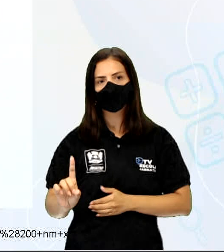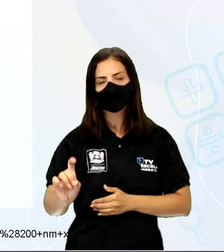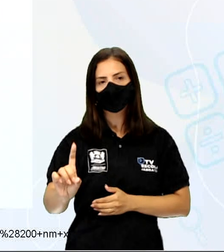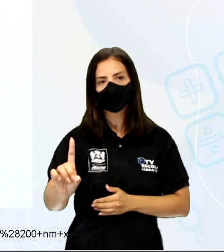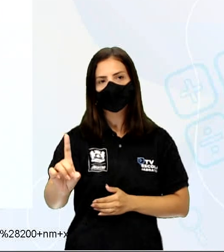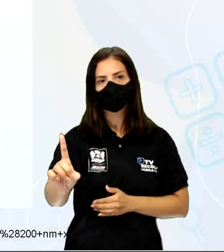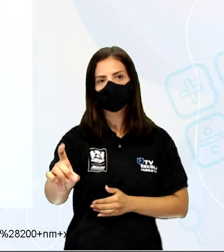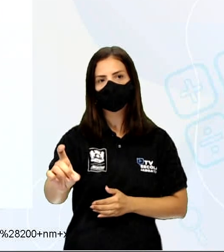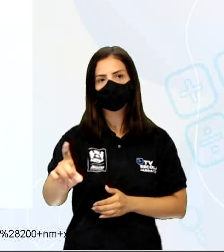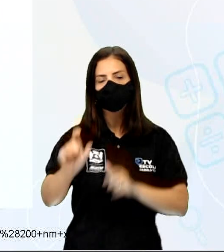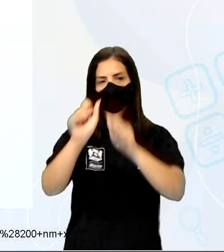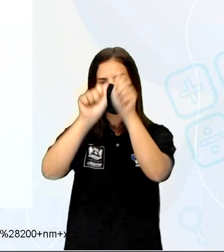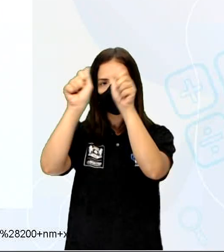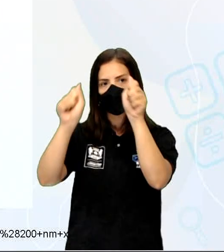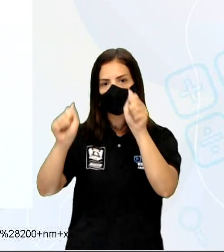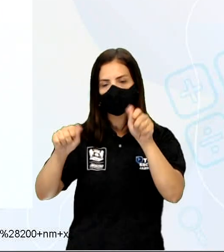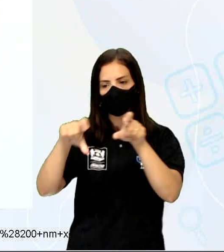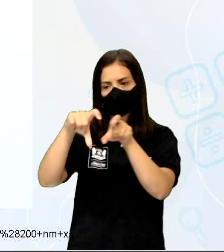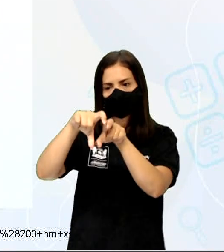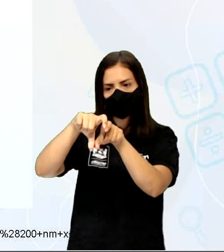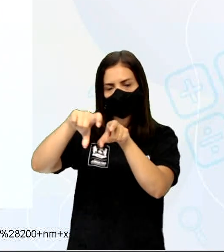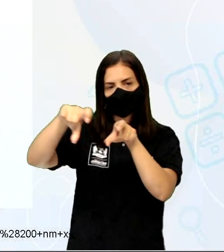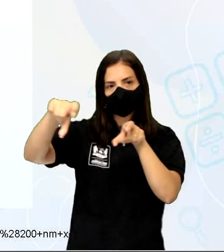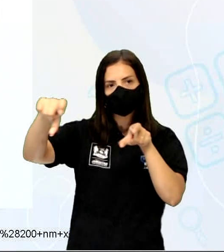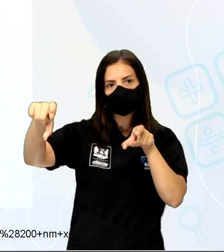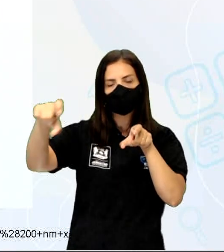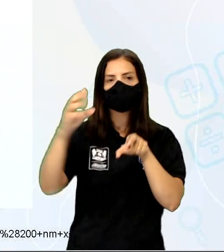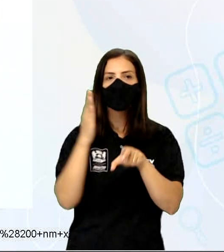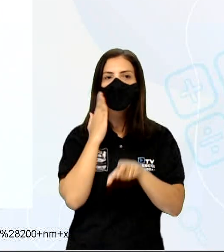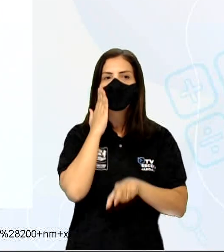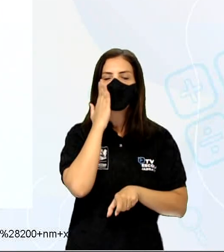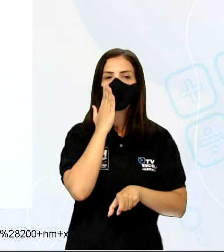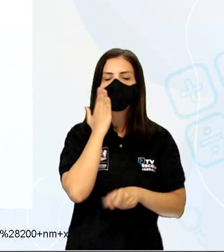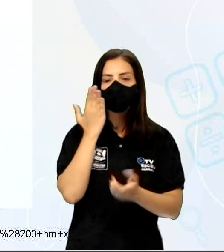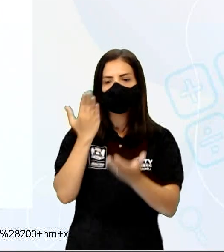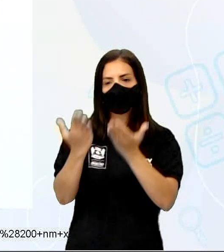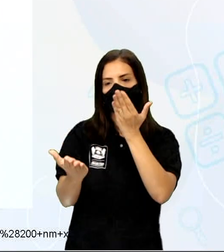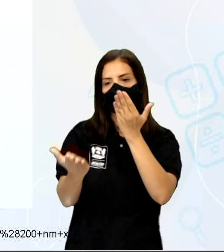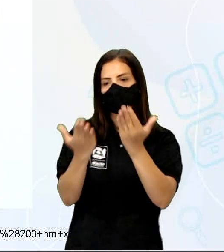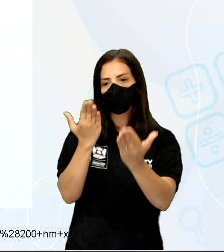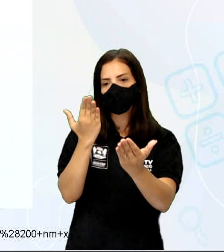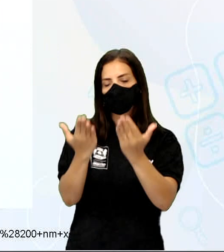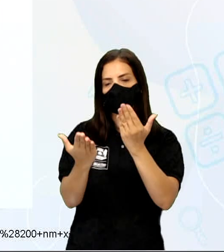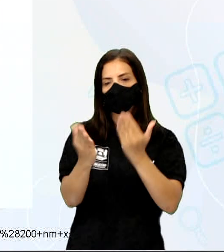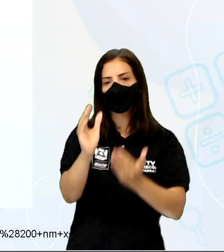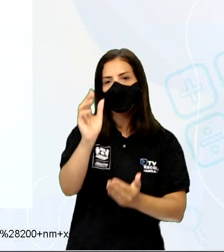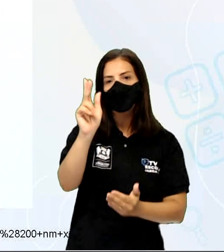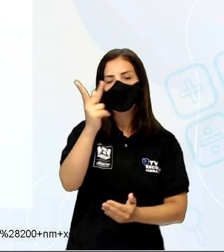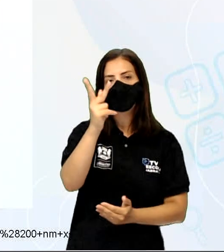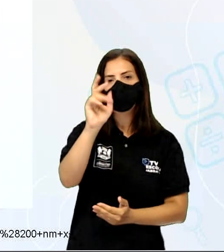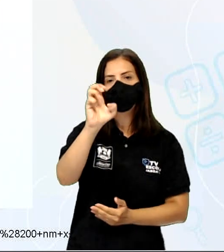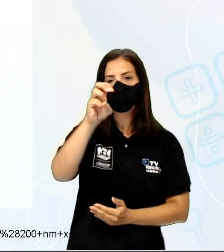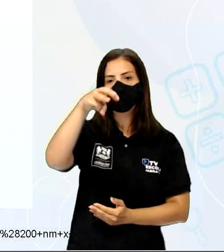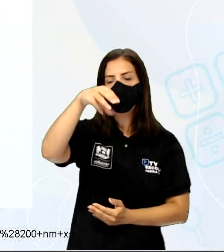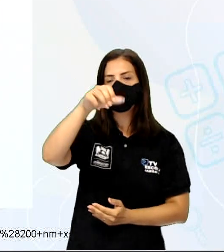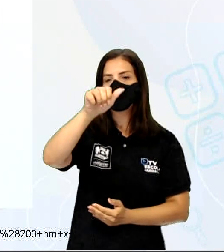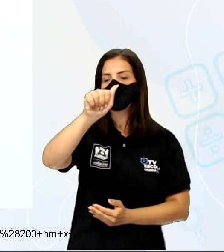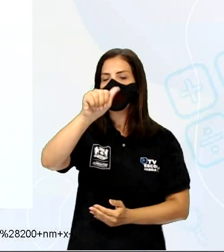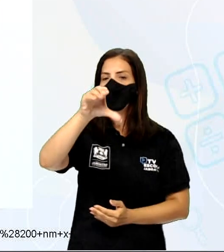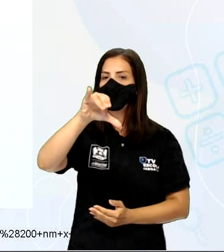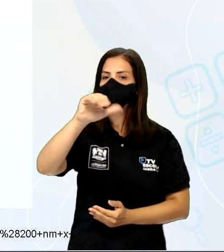bastão, Rosell, comparado com o tamanho de uma hemácia, que é um glóbulo vermelho do nosso sangue, ou seja, é uma